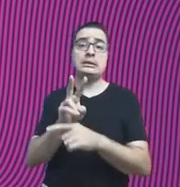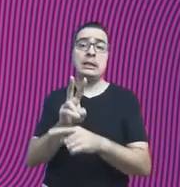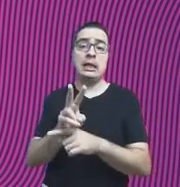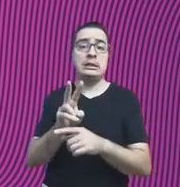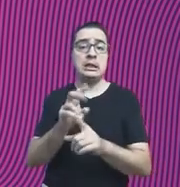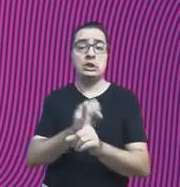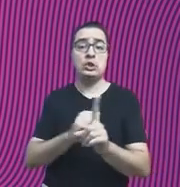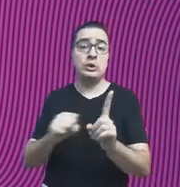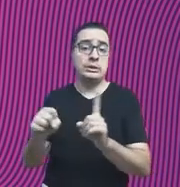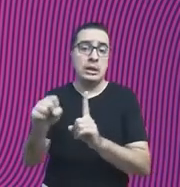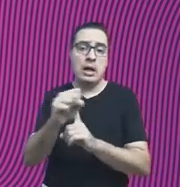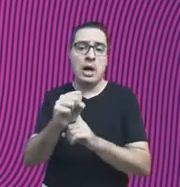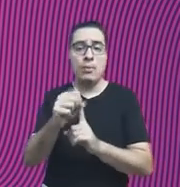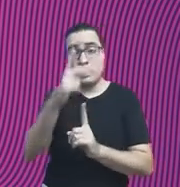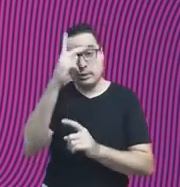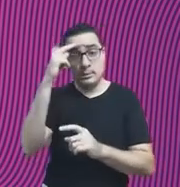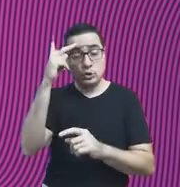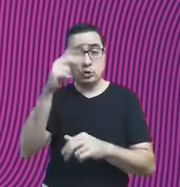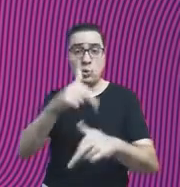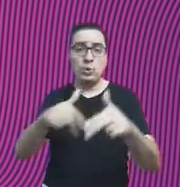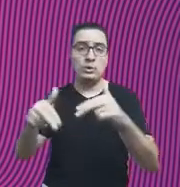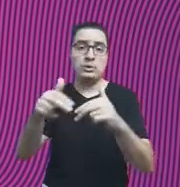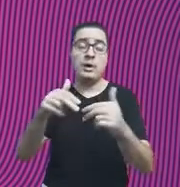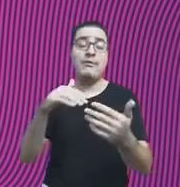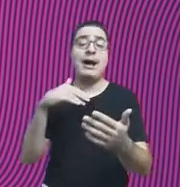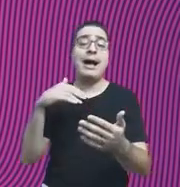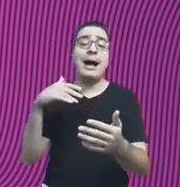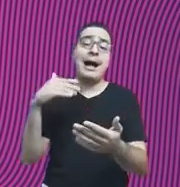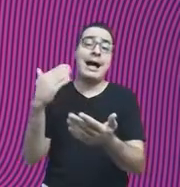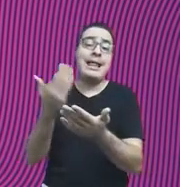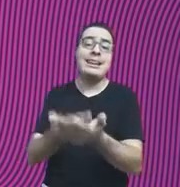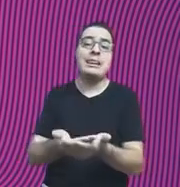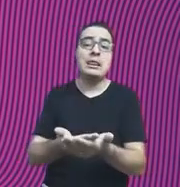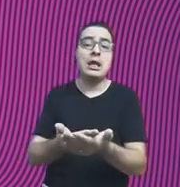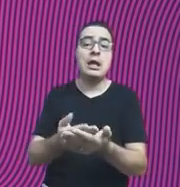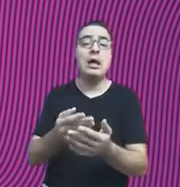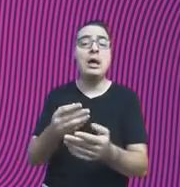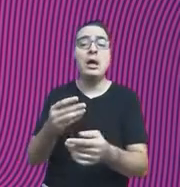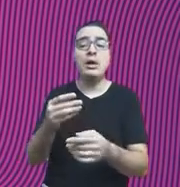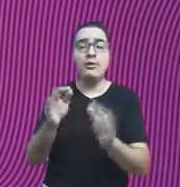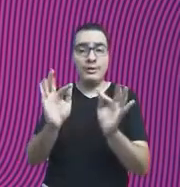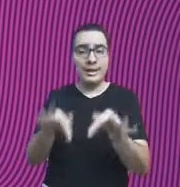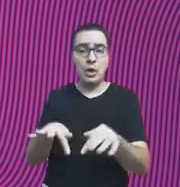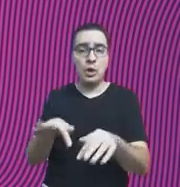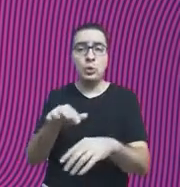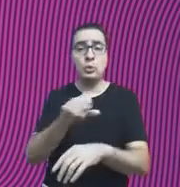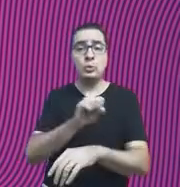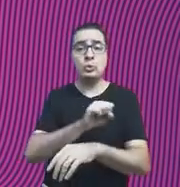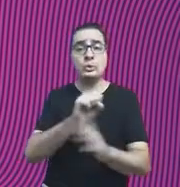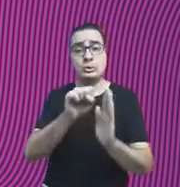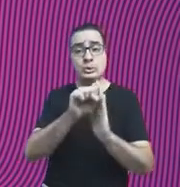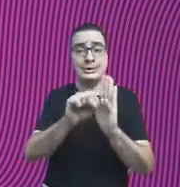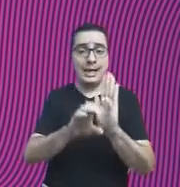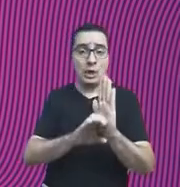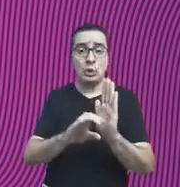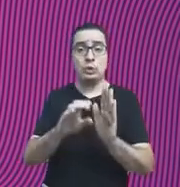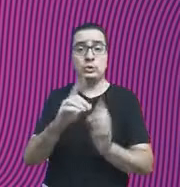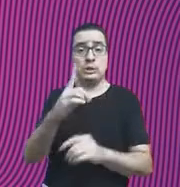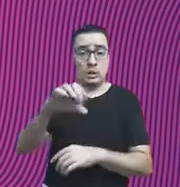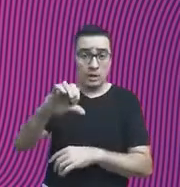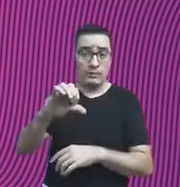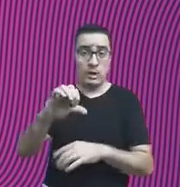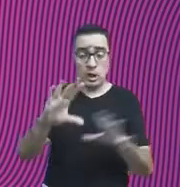ao paciente. Isso vai até o final do século XIX, onde a comunidade médica passa a ser o